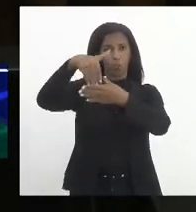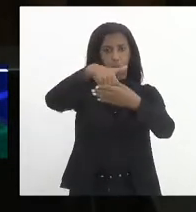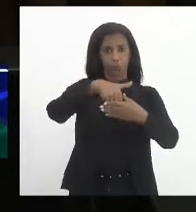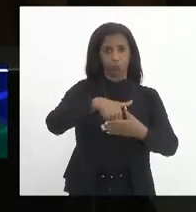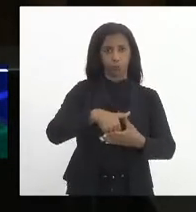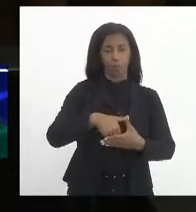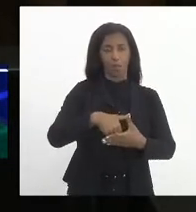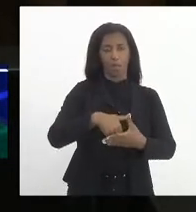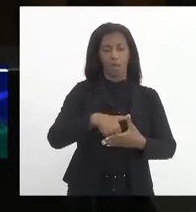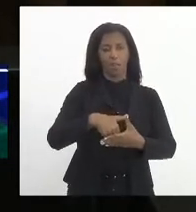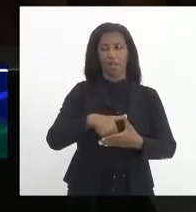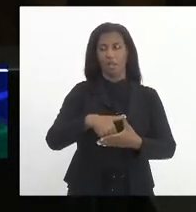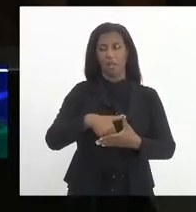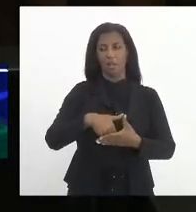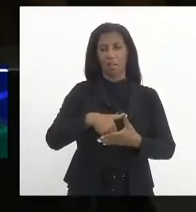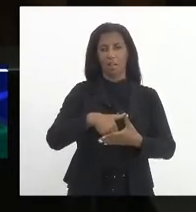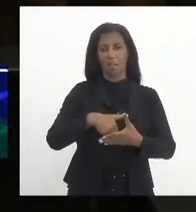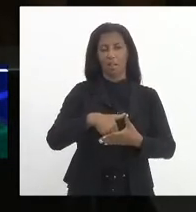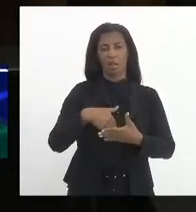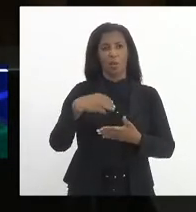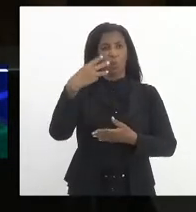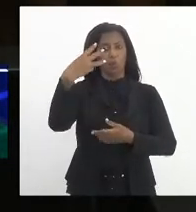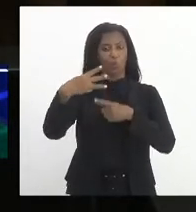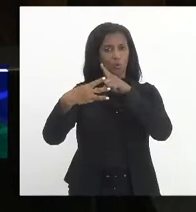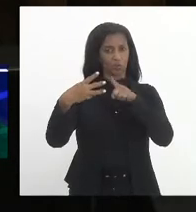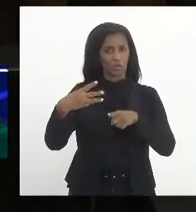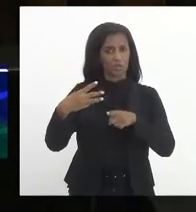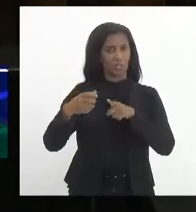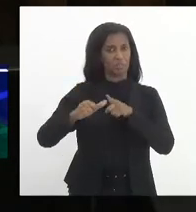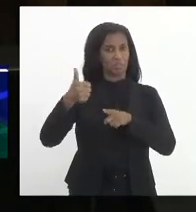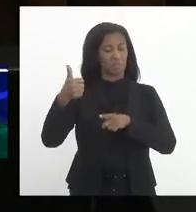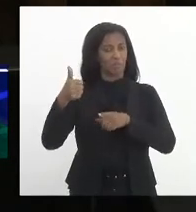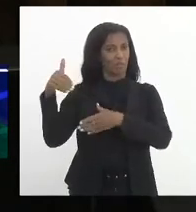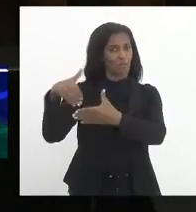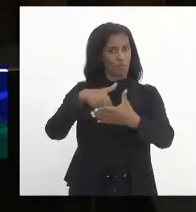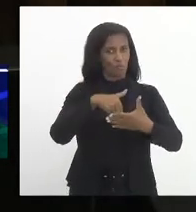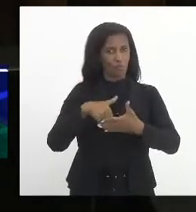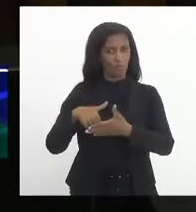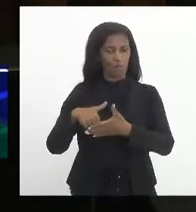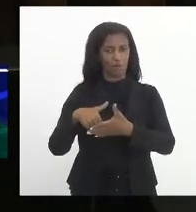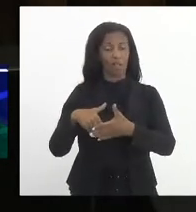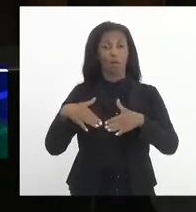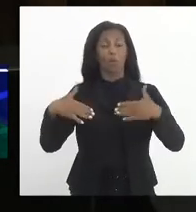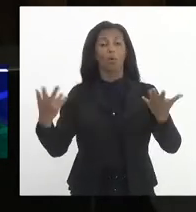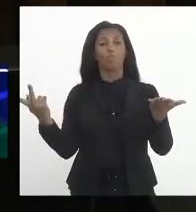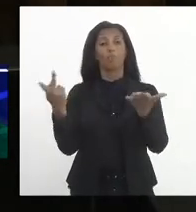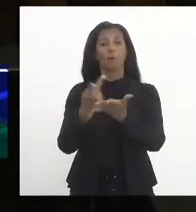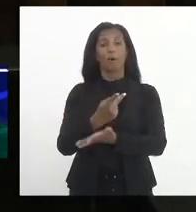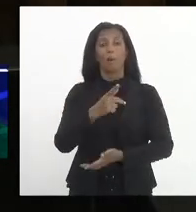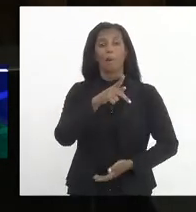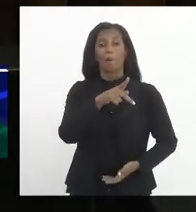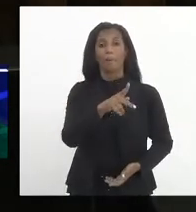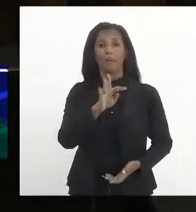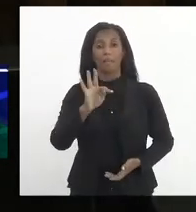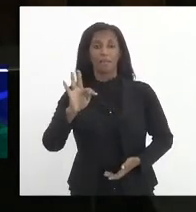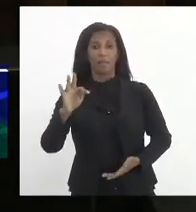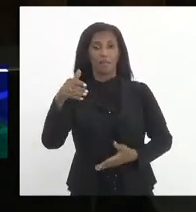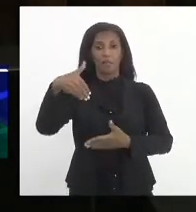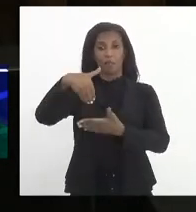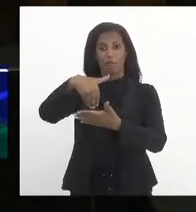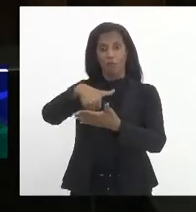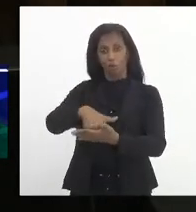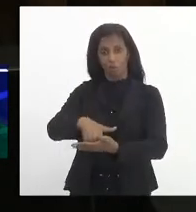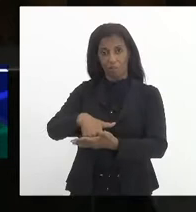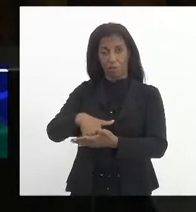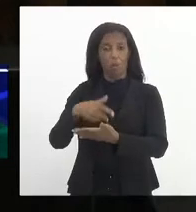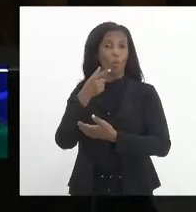nisso ocorre quando chegou na hora do PT votaram no dia de ontem voltou